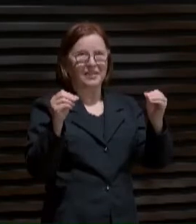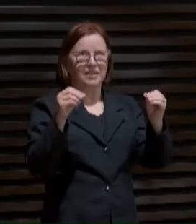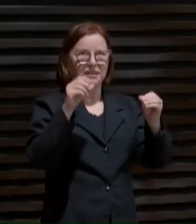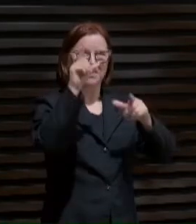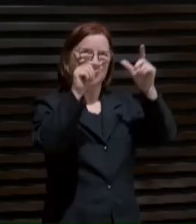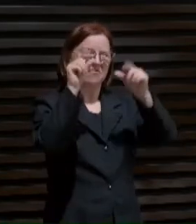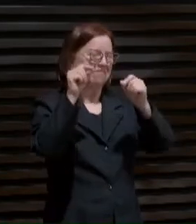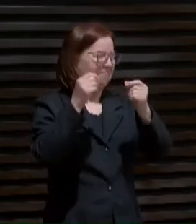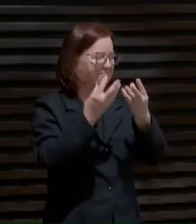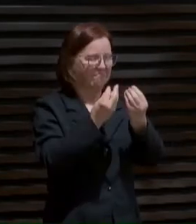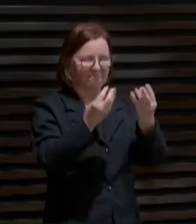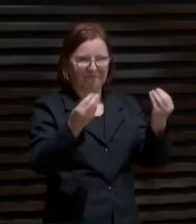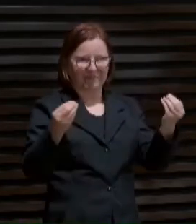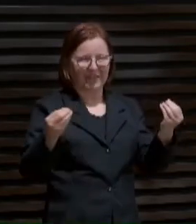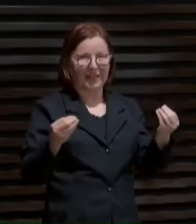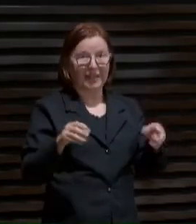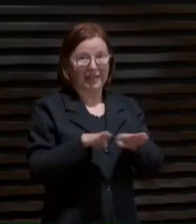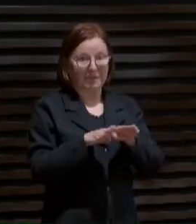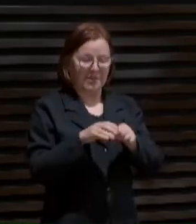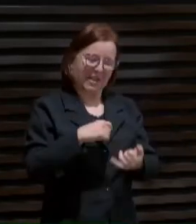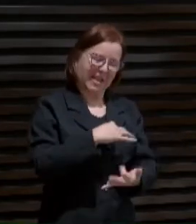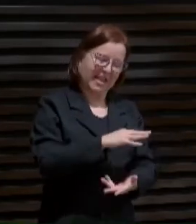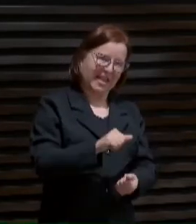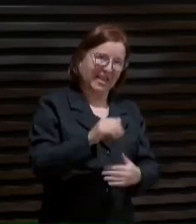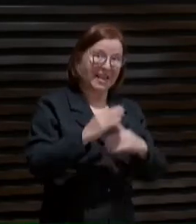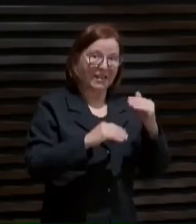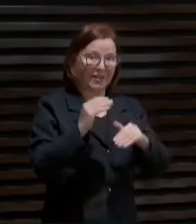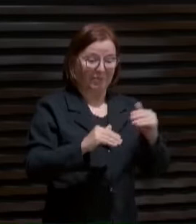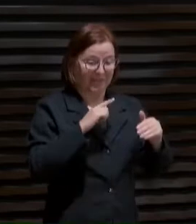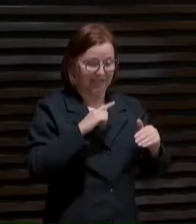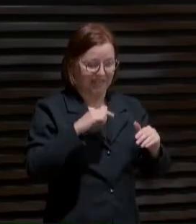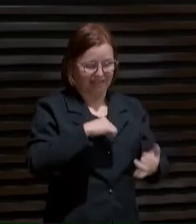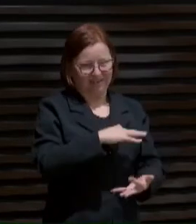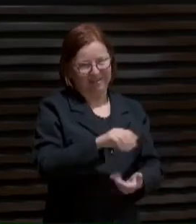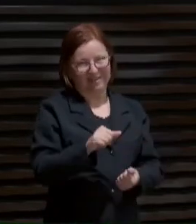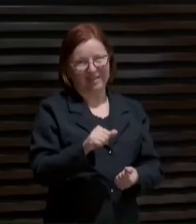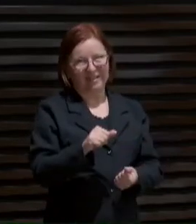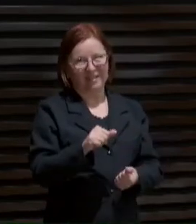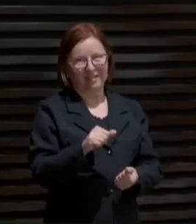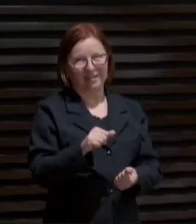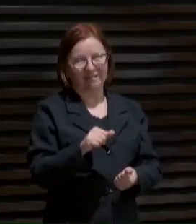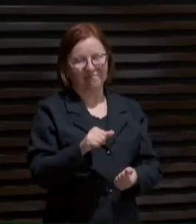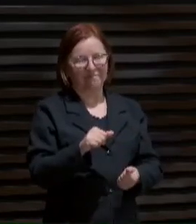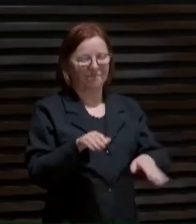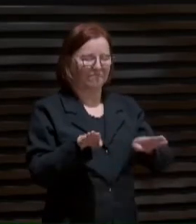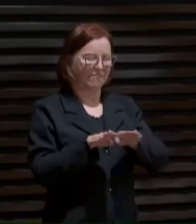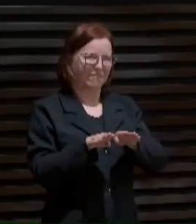abrasados também a terra e as obras que nela existem serão atingidas